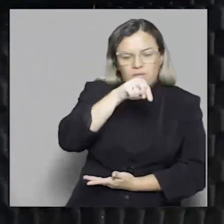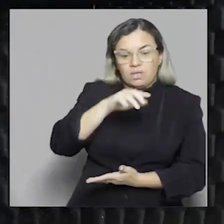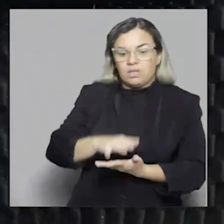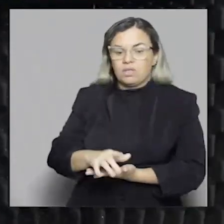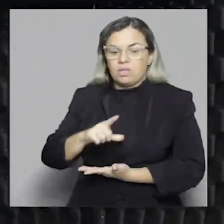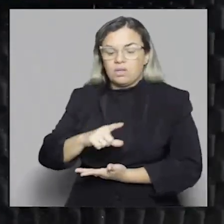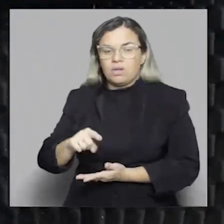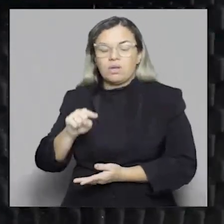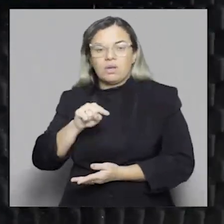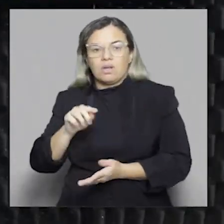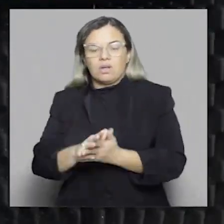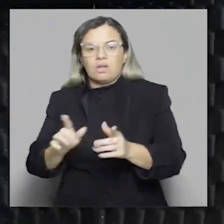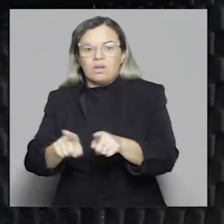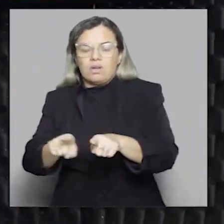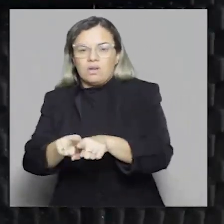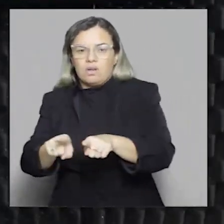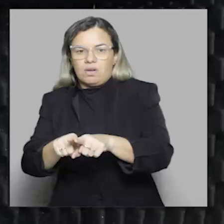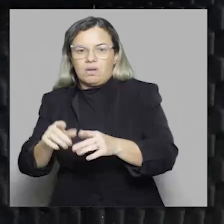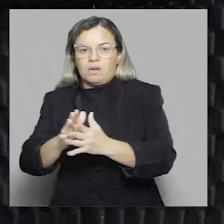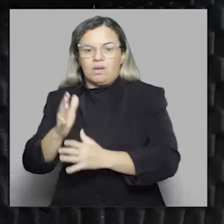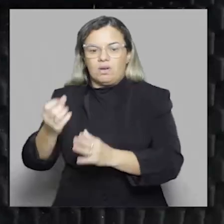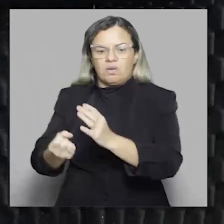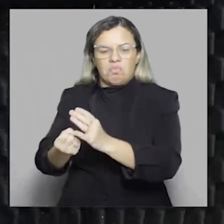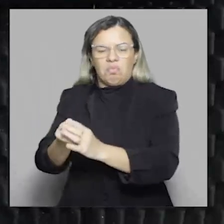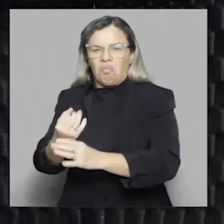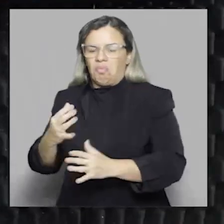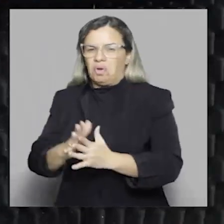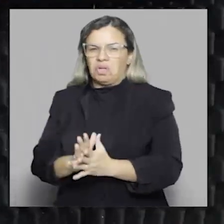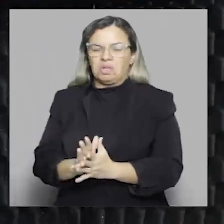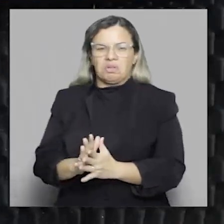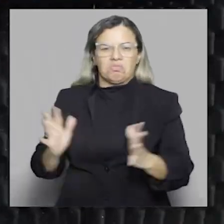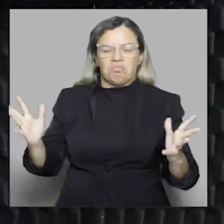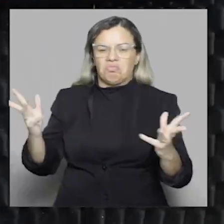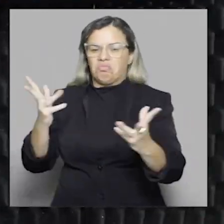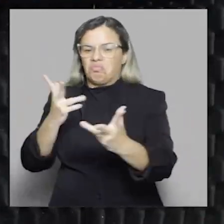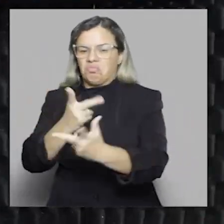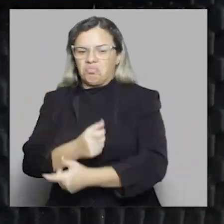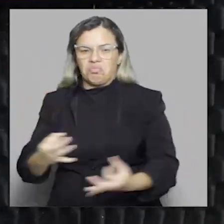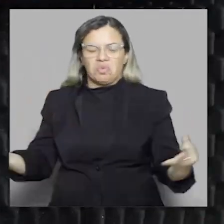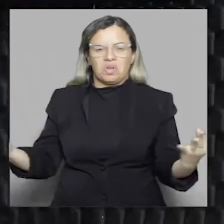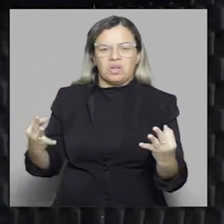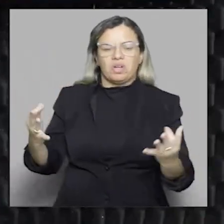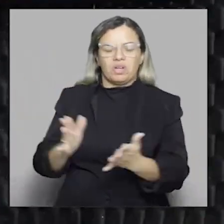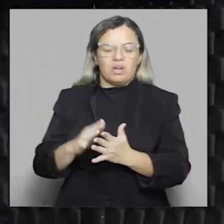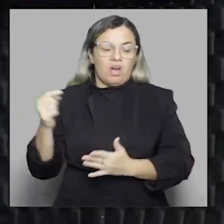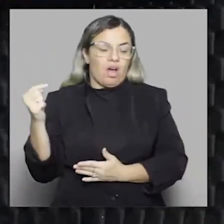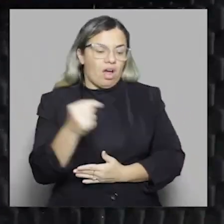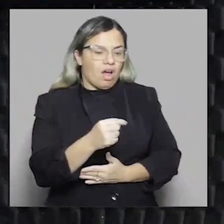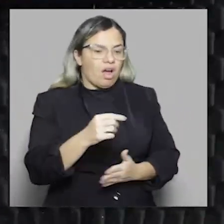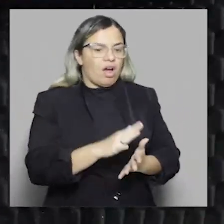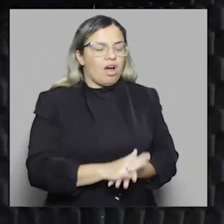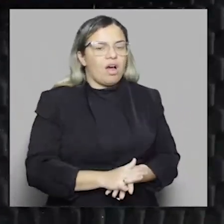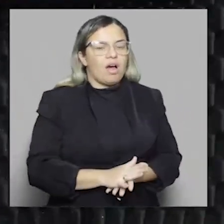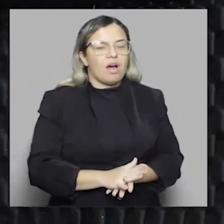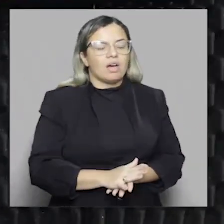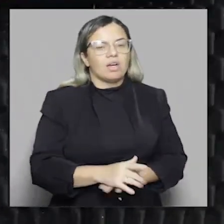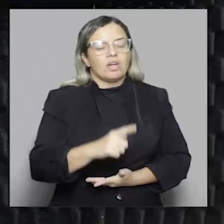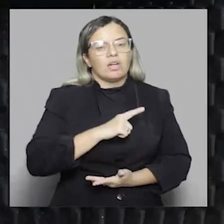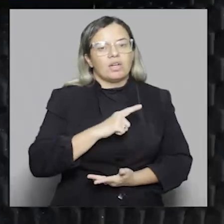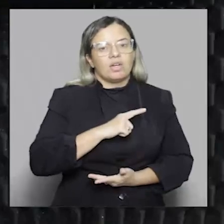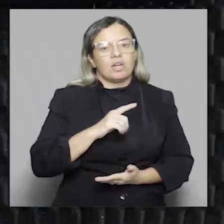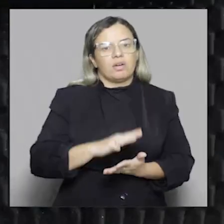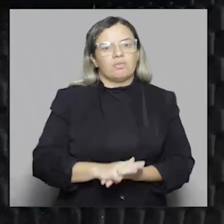foi complicada, também gerou frutos fantásticos. Bispo do Rosário tinha problemas de